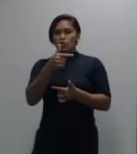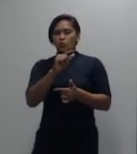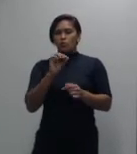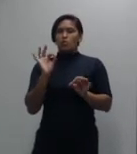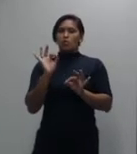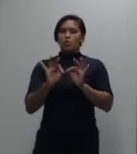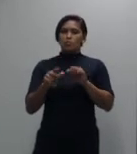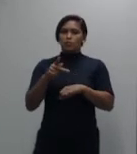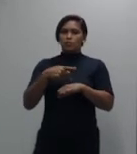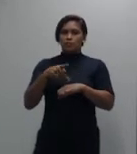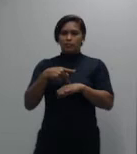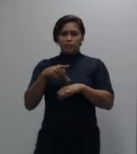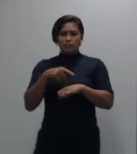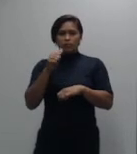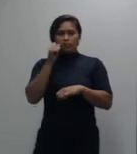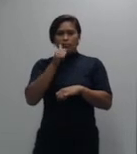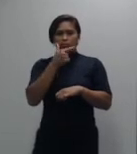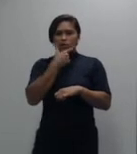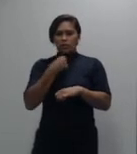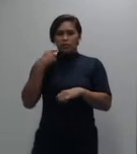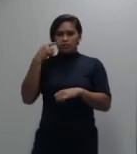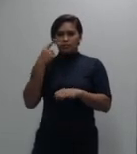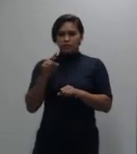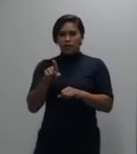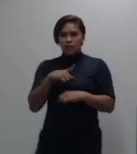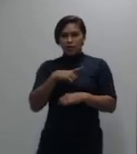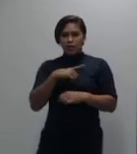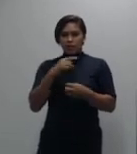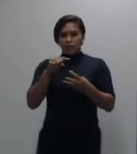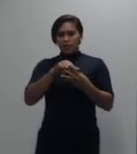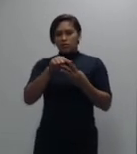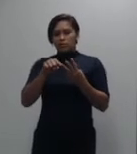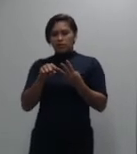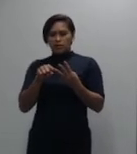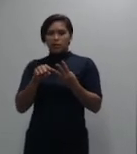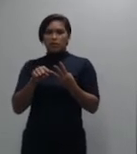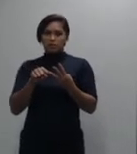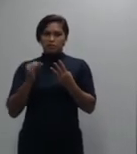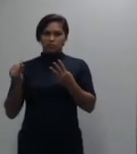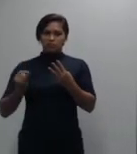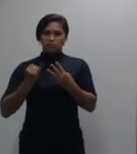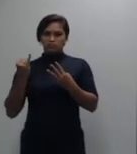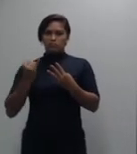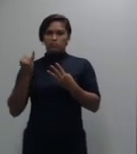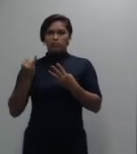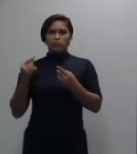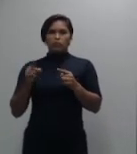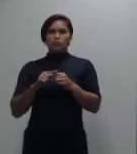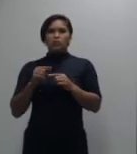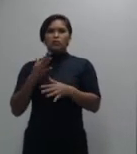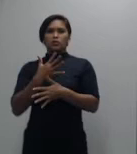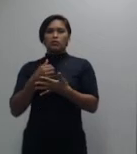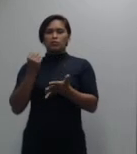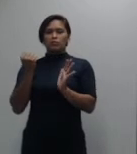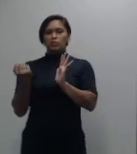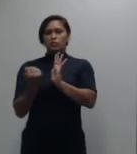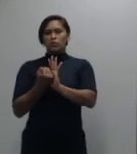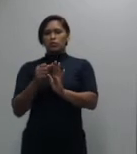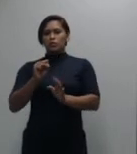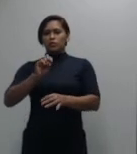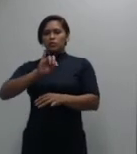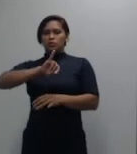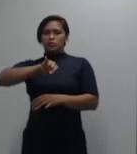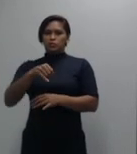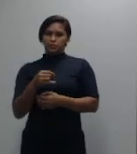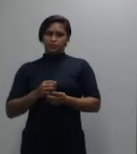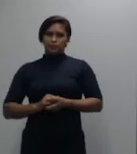suas ministrações mim não sei só fiz fundamentais para sua homologação perante o Superior Tribunal de Justiça